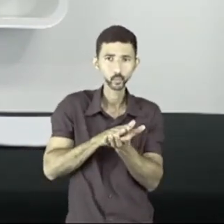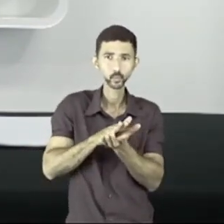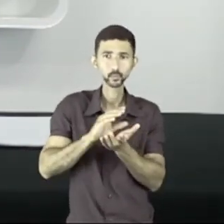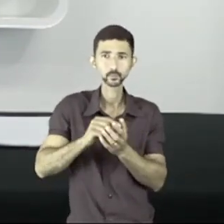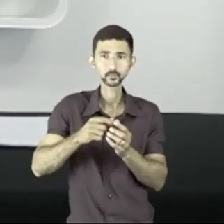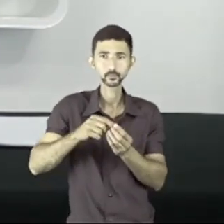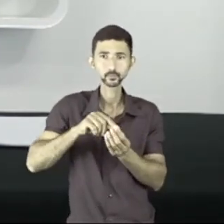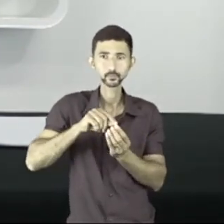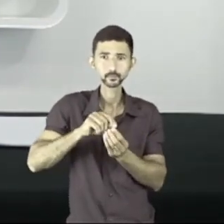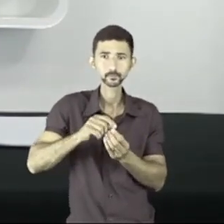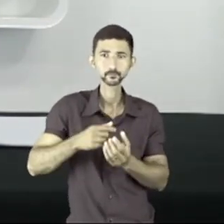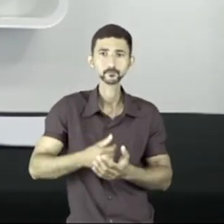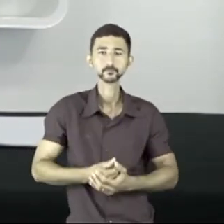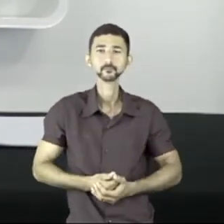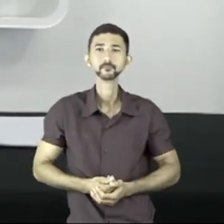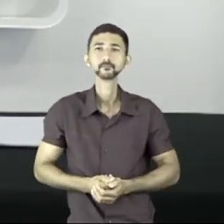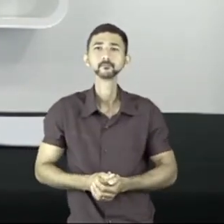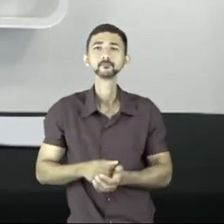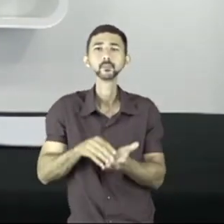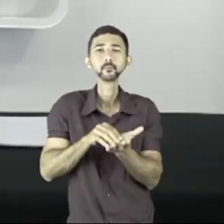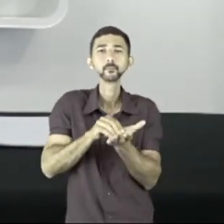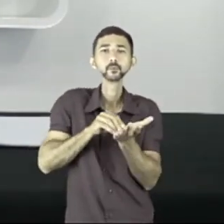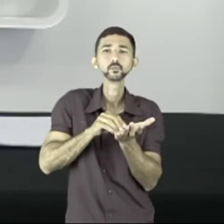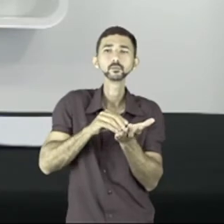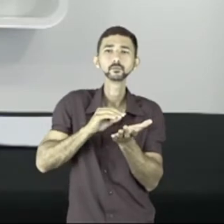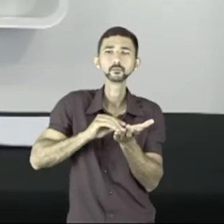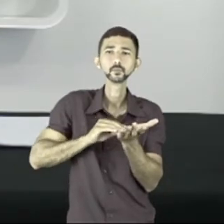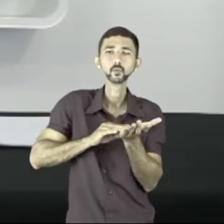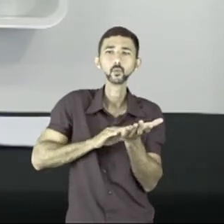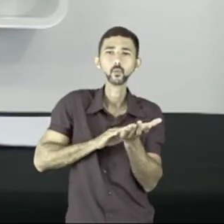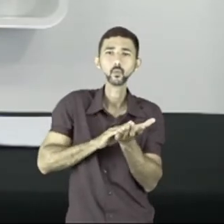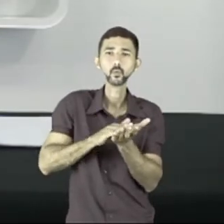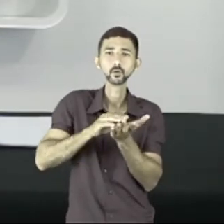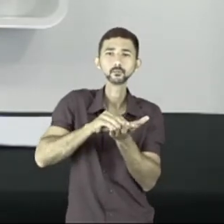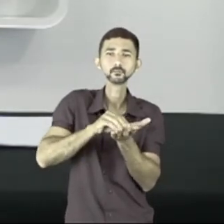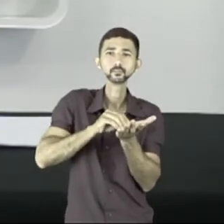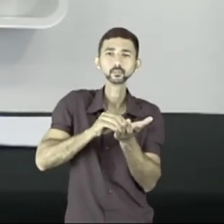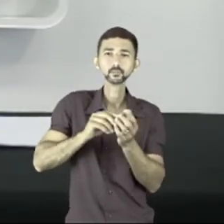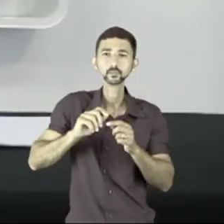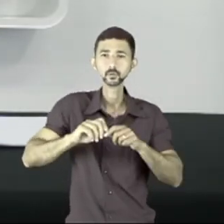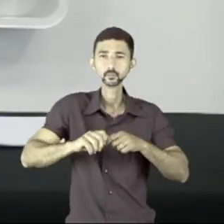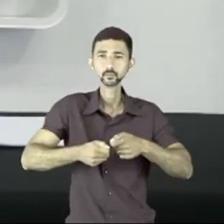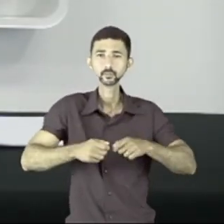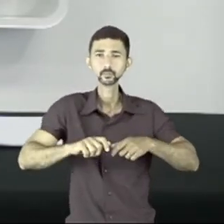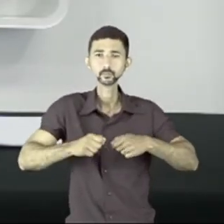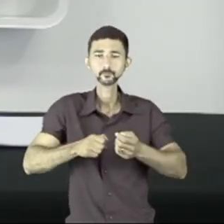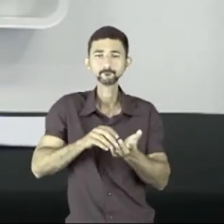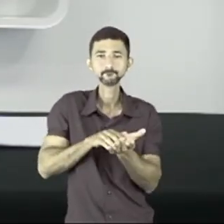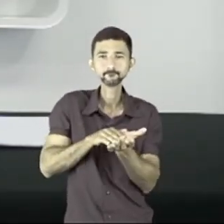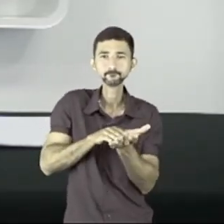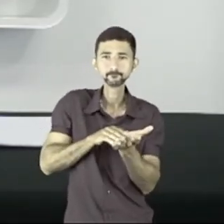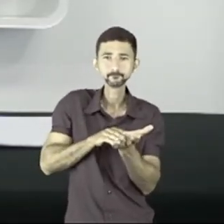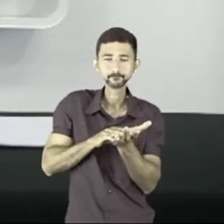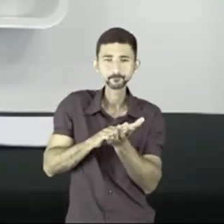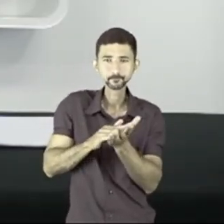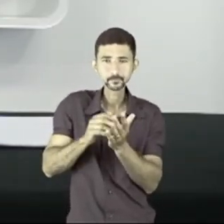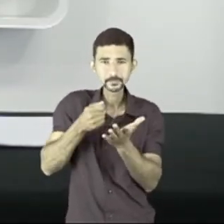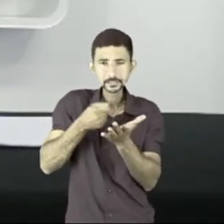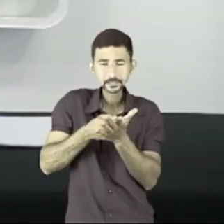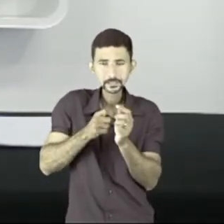e puxa um pouquinho. Por que que você puxa? Porque preciso ficar bem apertadinho